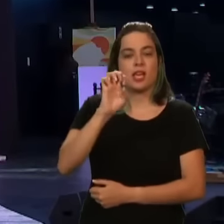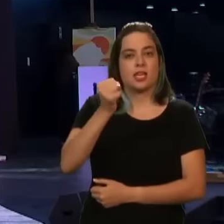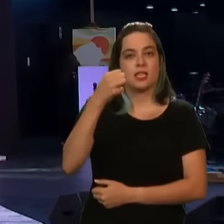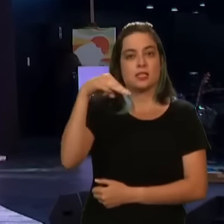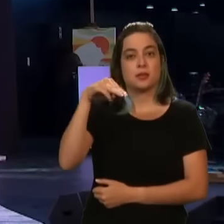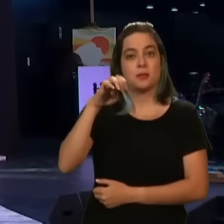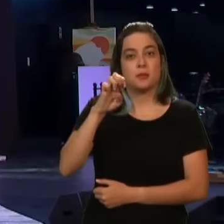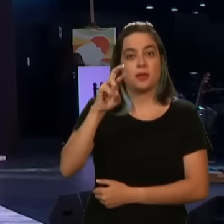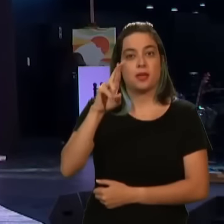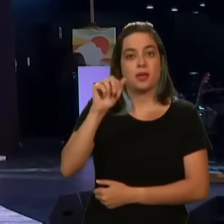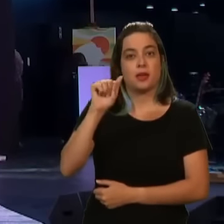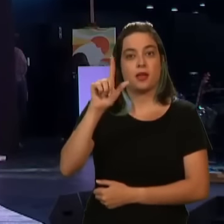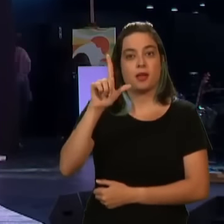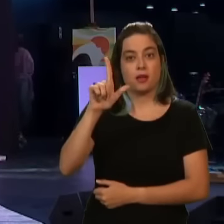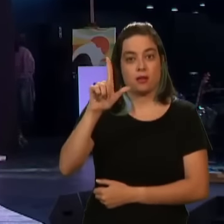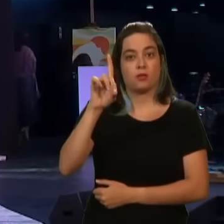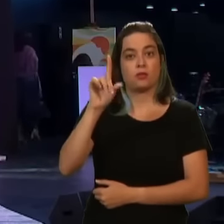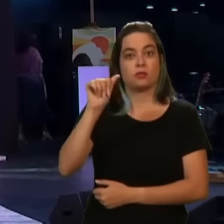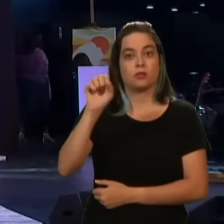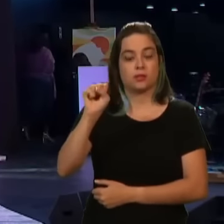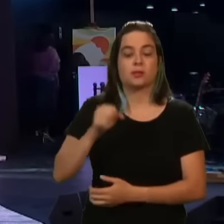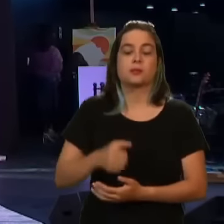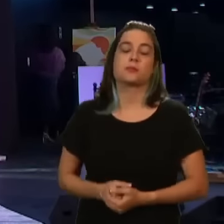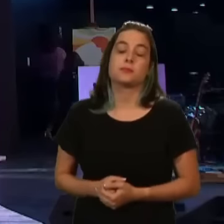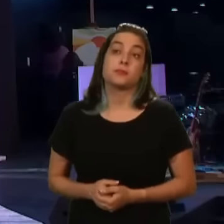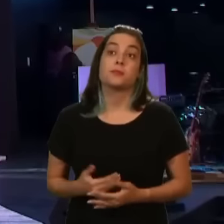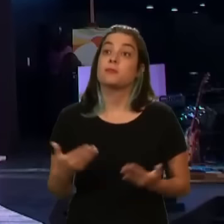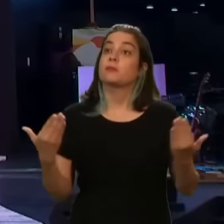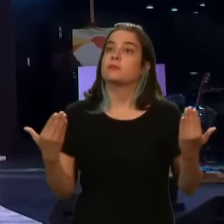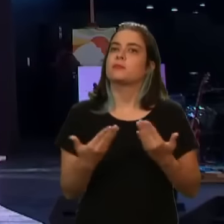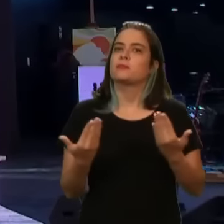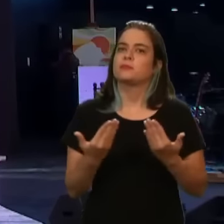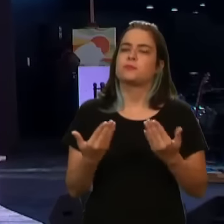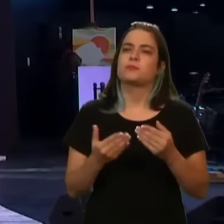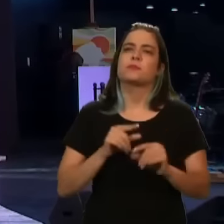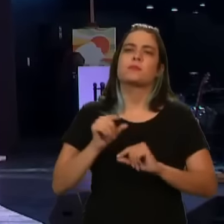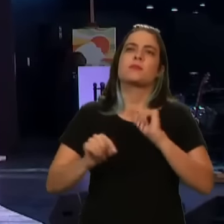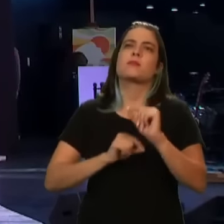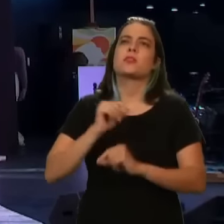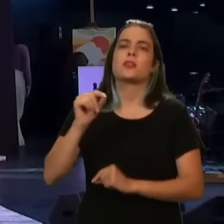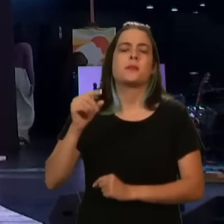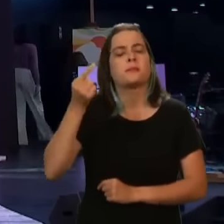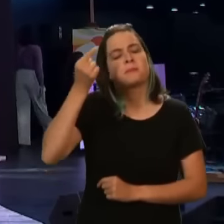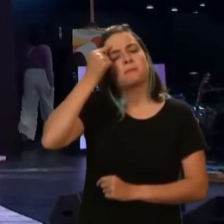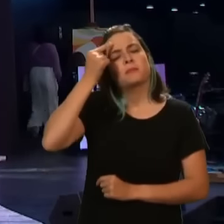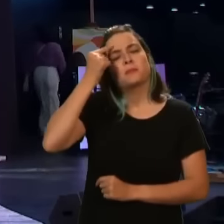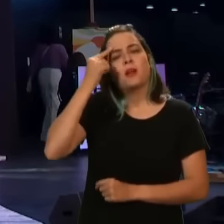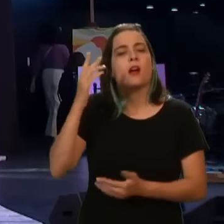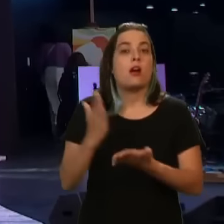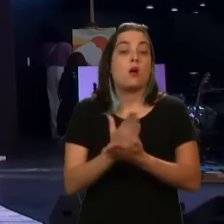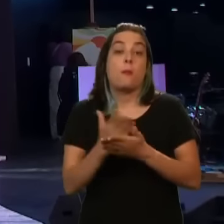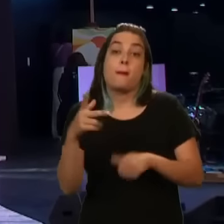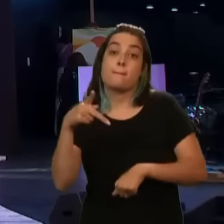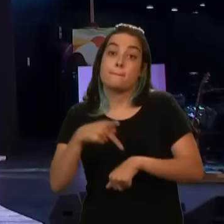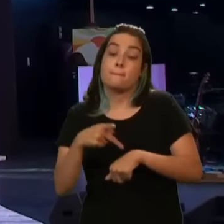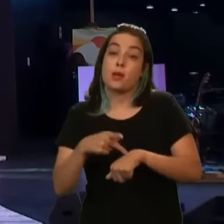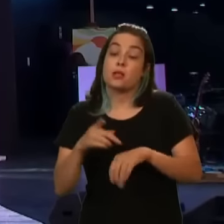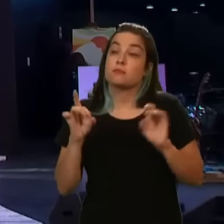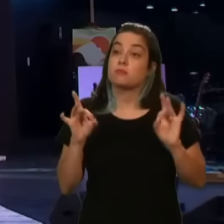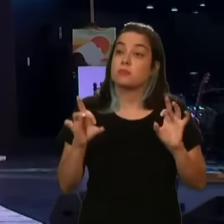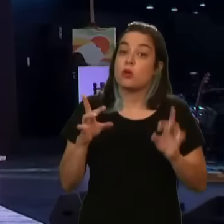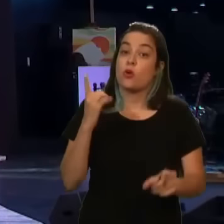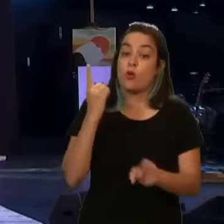E agora eu quero que você celebre algumas rochas, pedras preciosas, que são encontradas